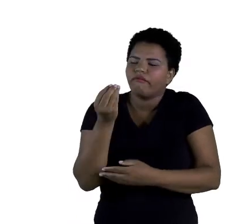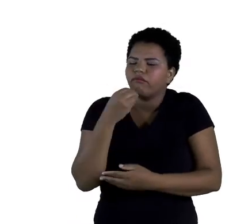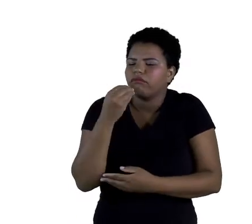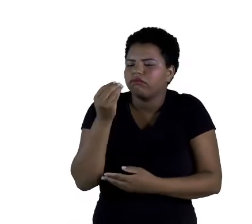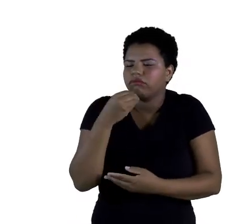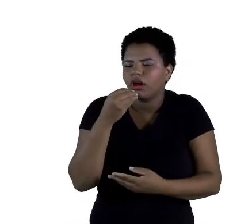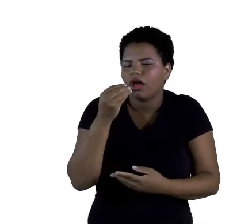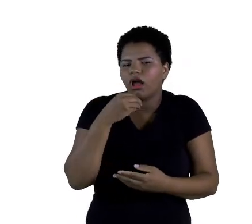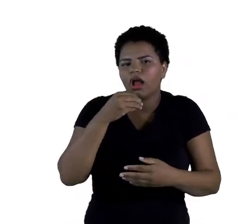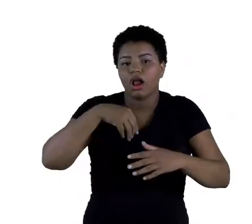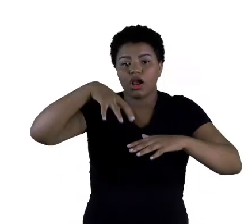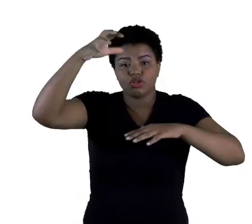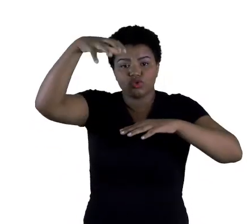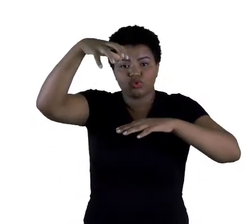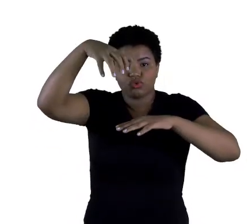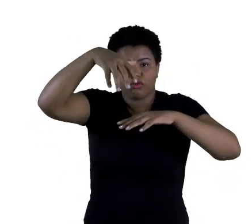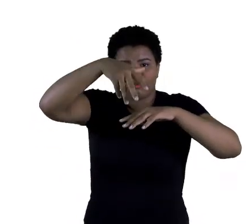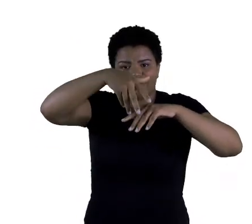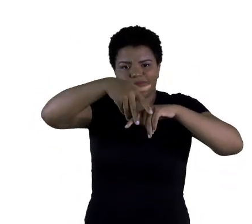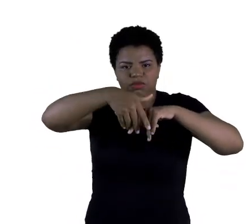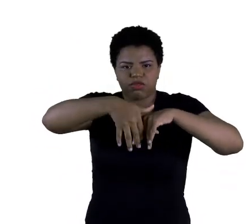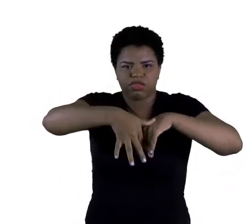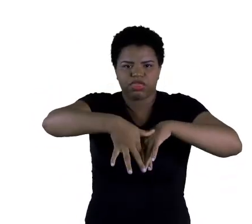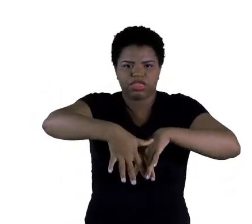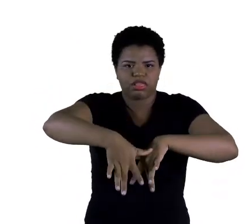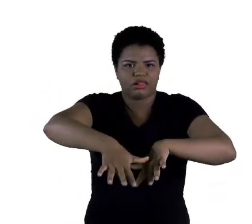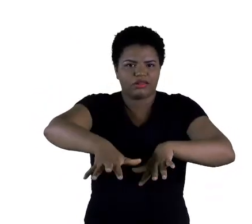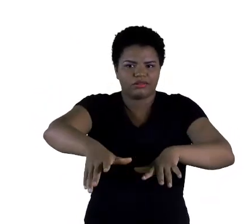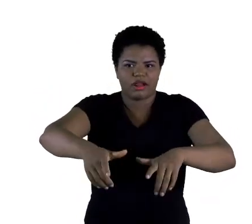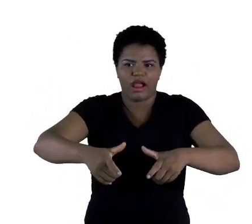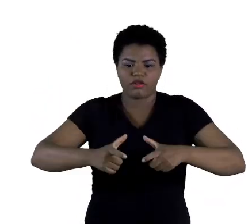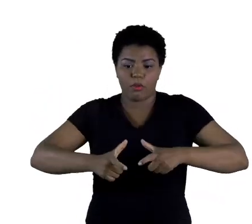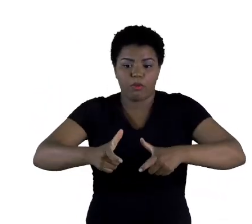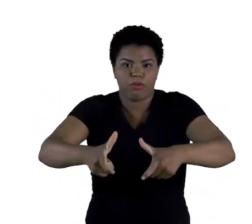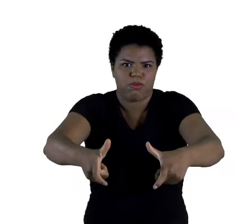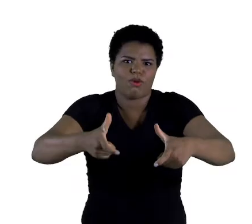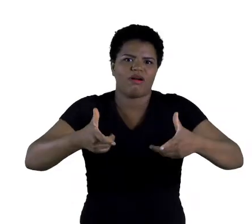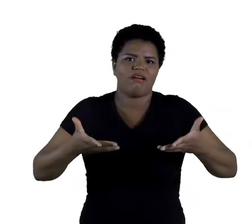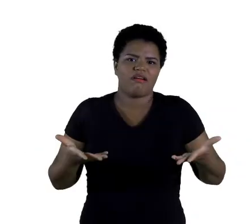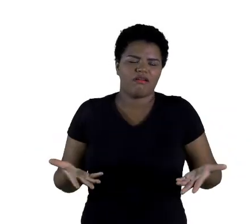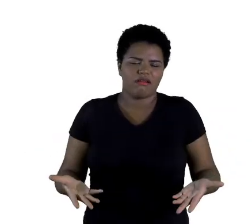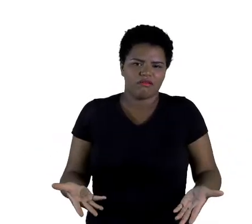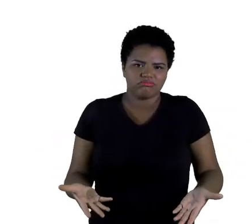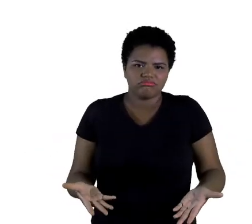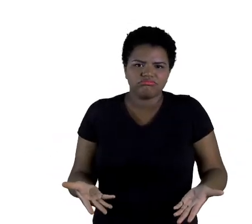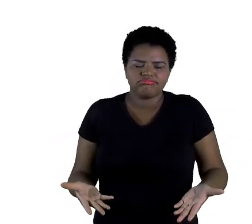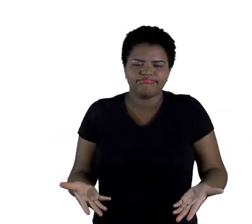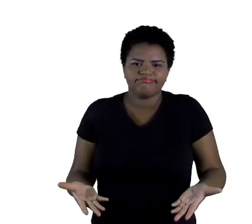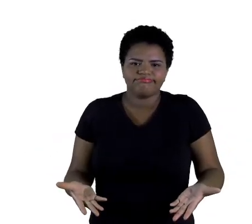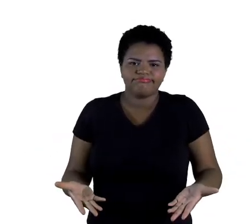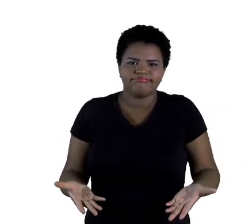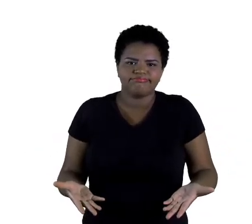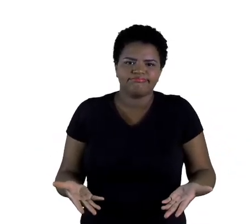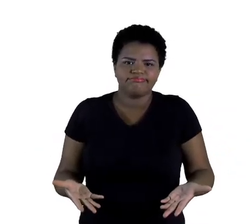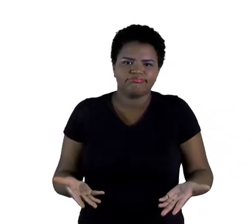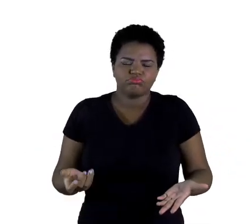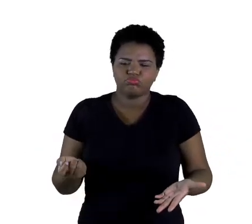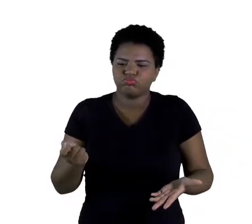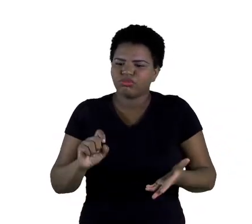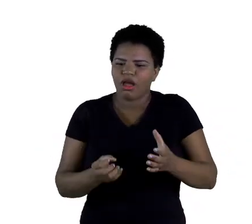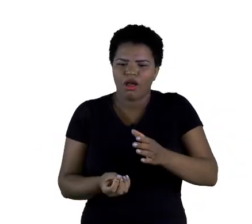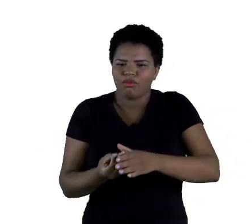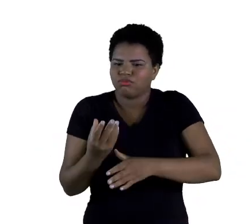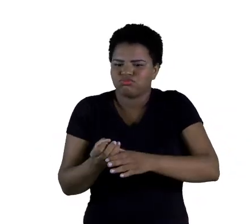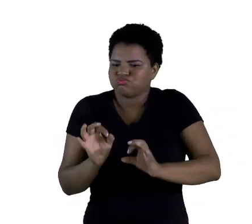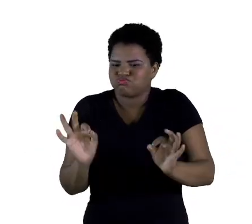chuva vem, carrega, né? Mesmo ali tem as crateras ali, não consegue não produzir nada